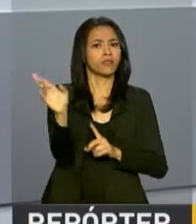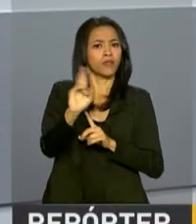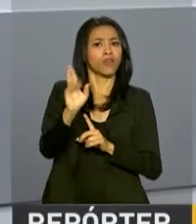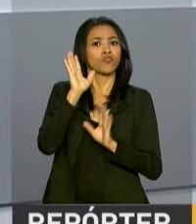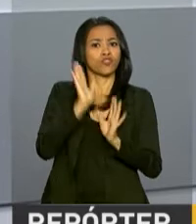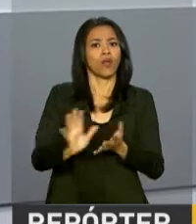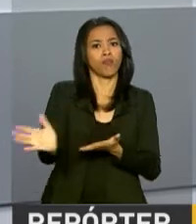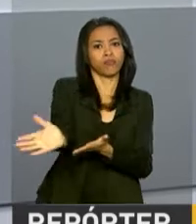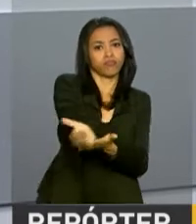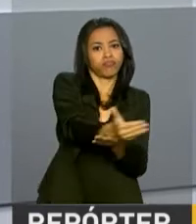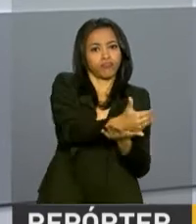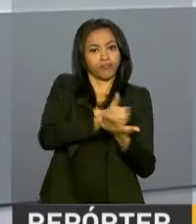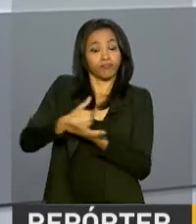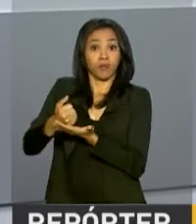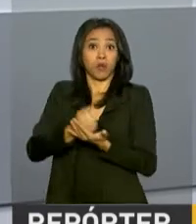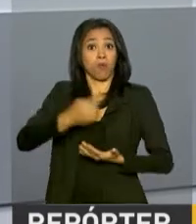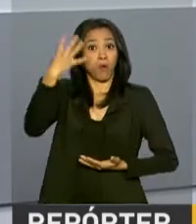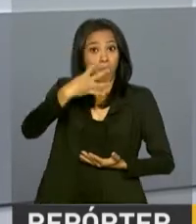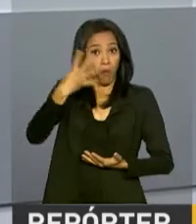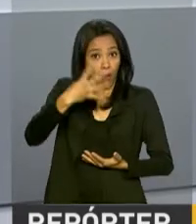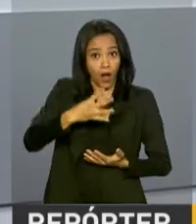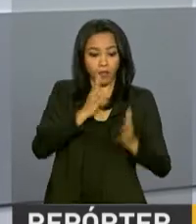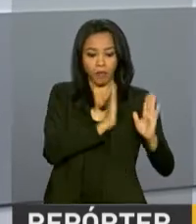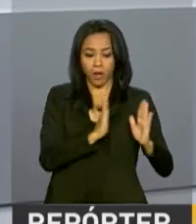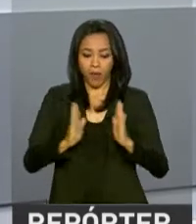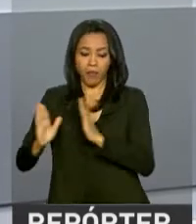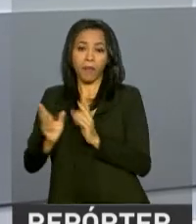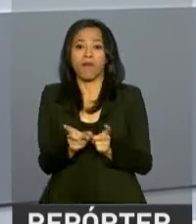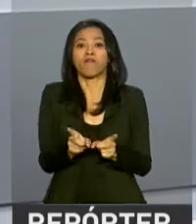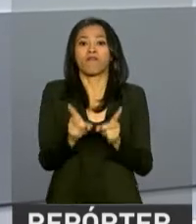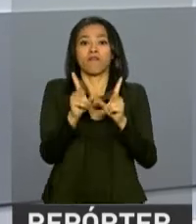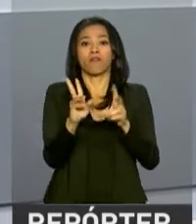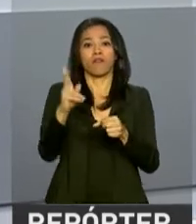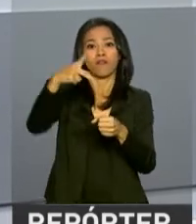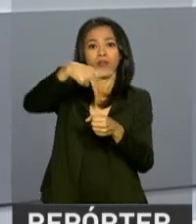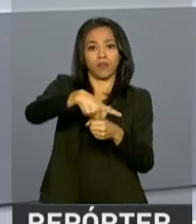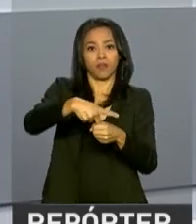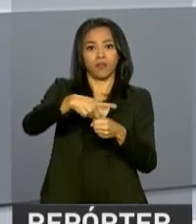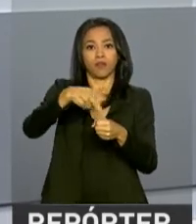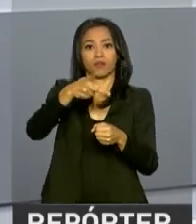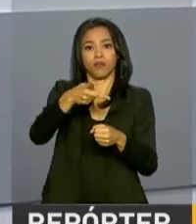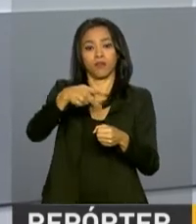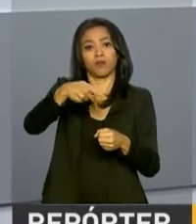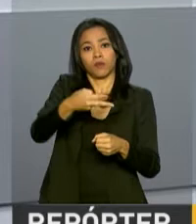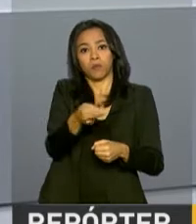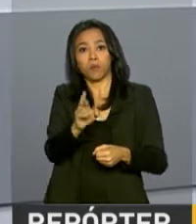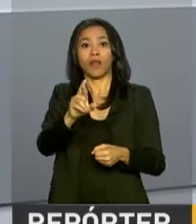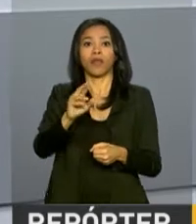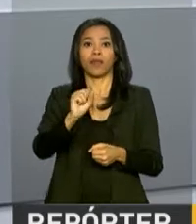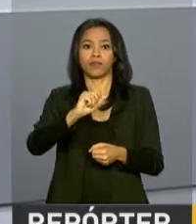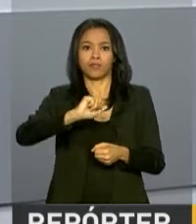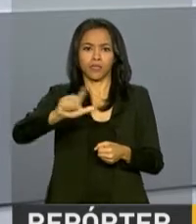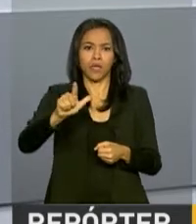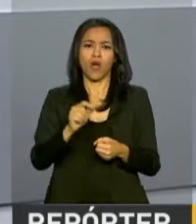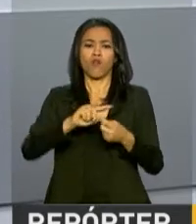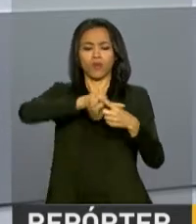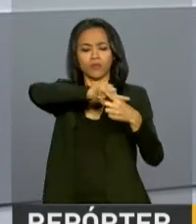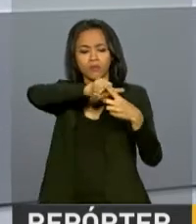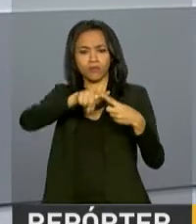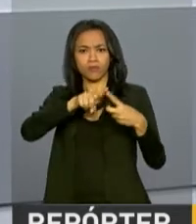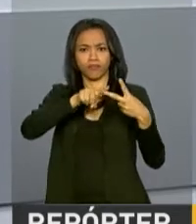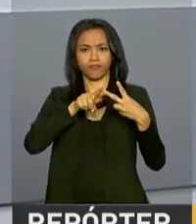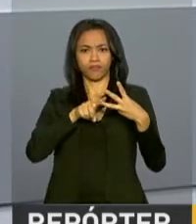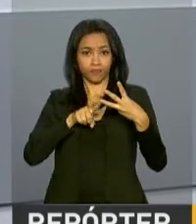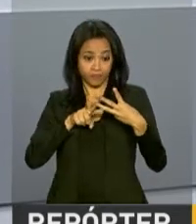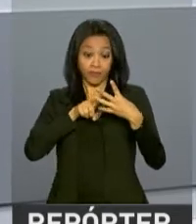arrecadados com a quarta rodada de partilha da produção do pré sal foram oferecidas as áreas de está em barzinho três marias